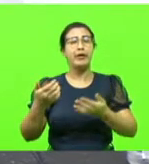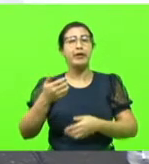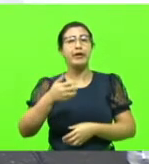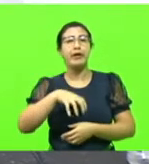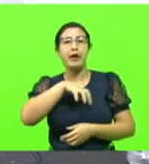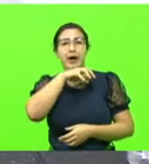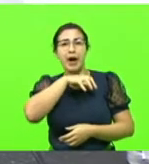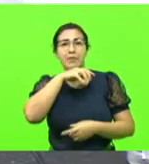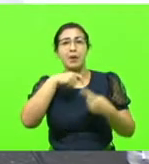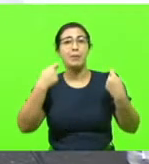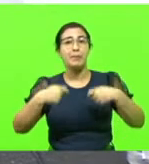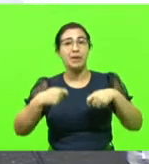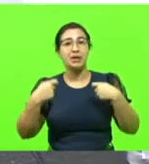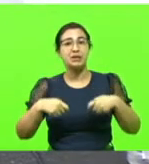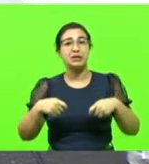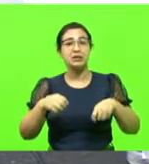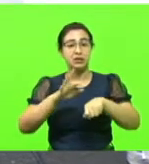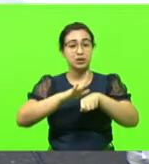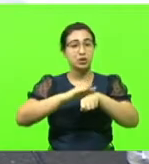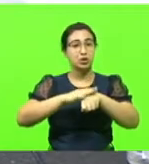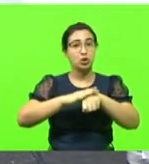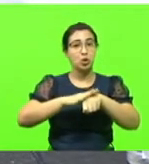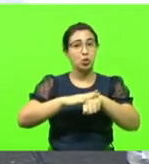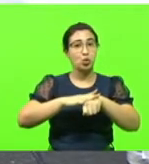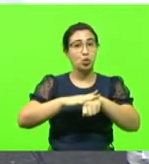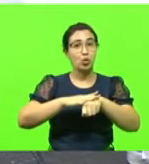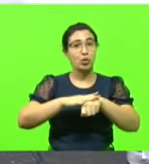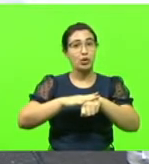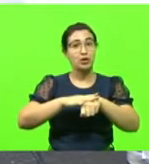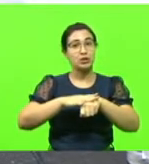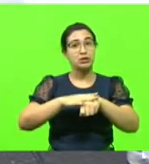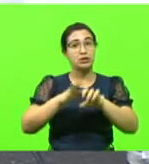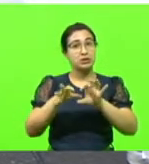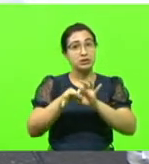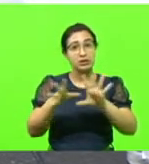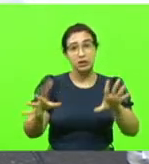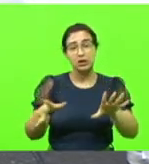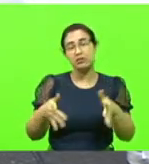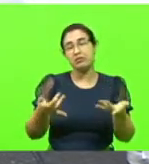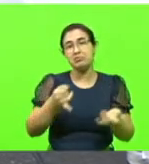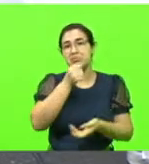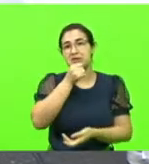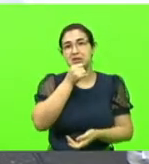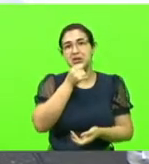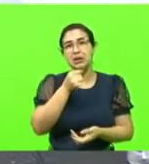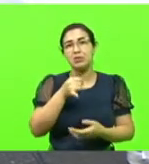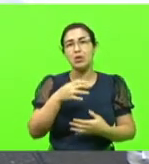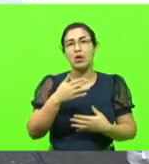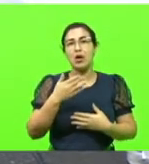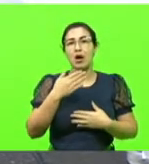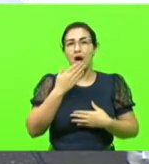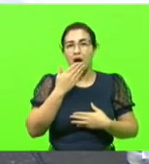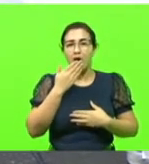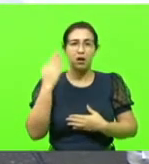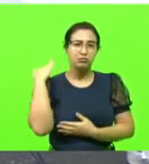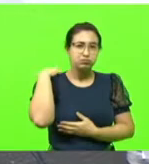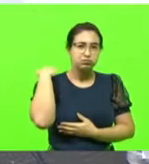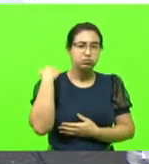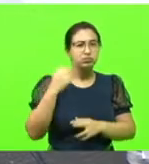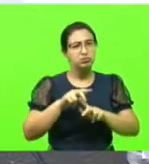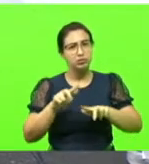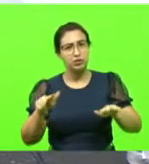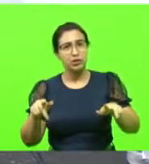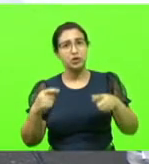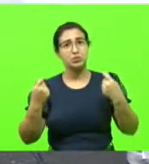precisam estar livres de algumas doenças, e no caso é de brucelose, de tuberculose, para que se ofereça segurança no produto in